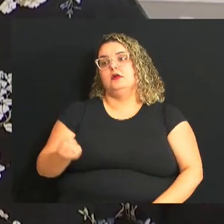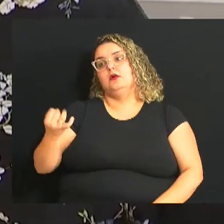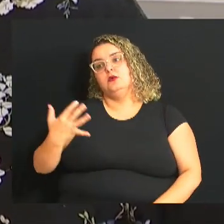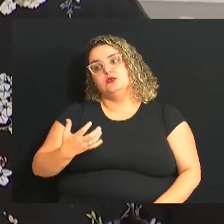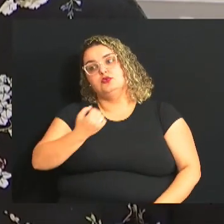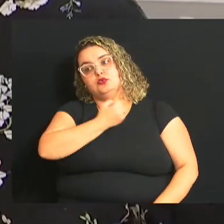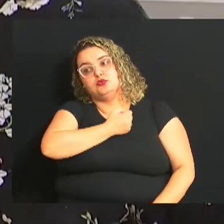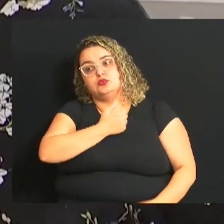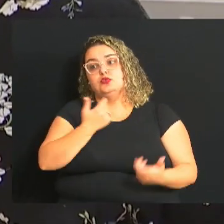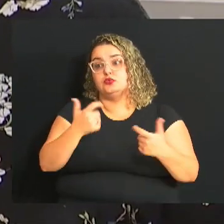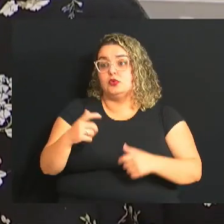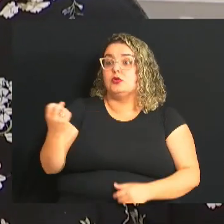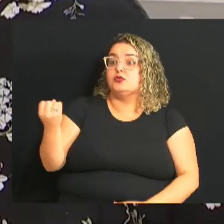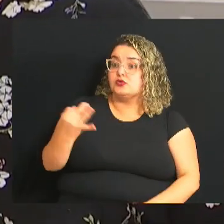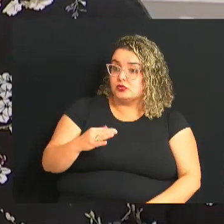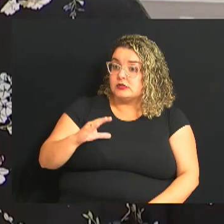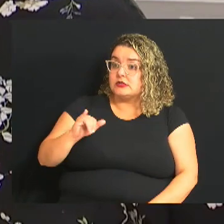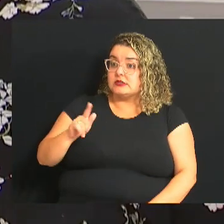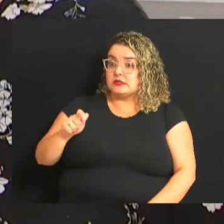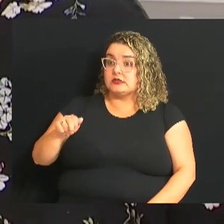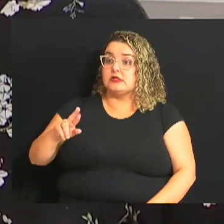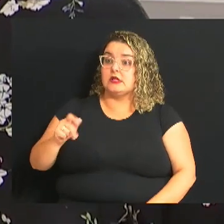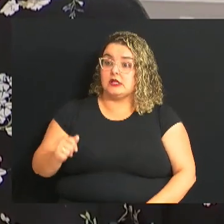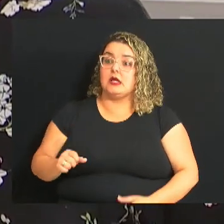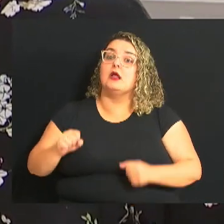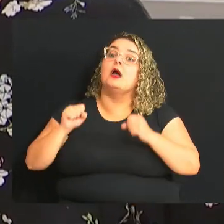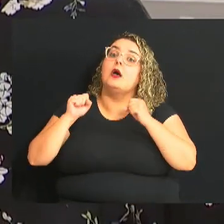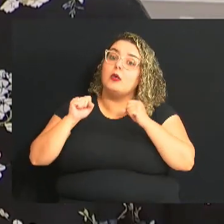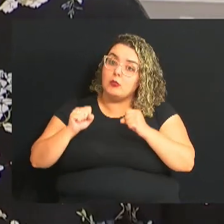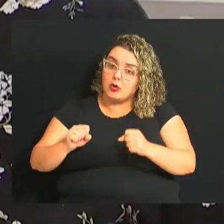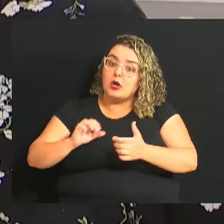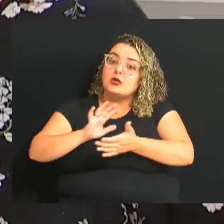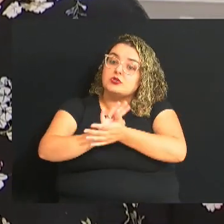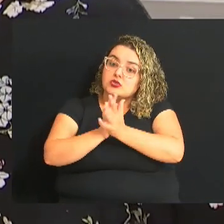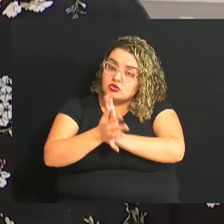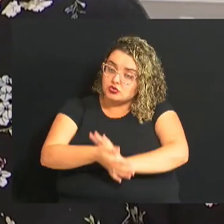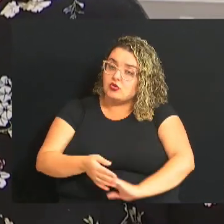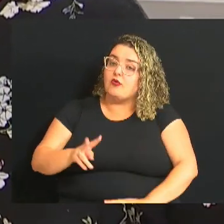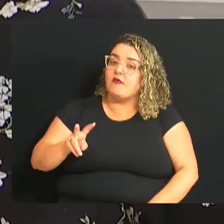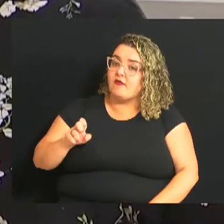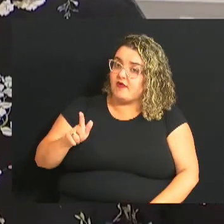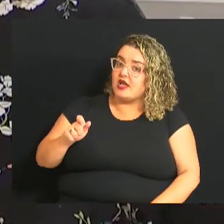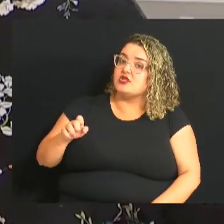localização, da quantidade de cigarras naquele ambiente, ela pode vir a destruir o vegetal. E se isso estiver